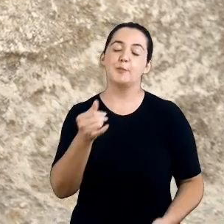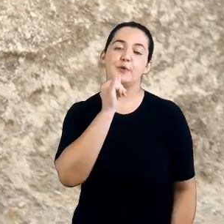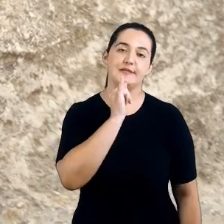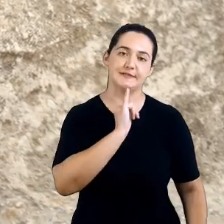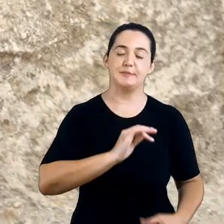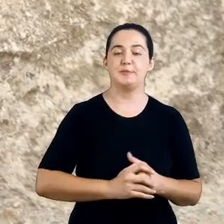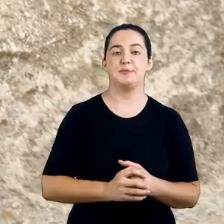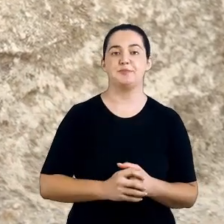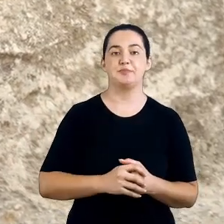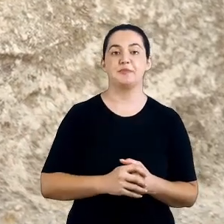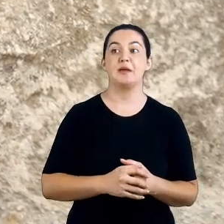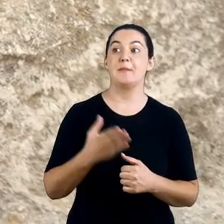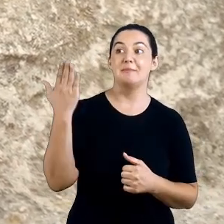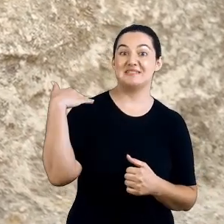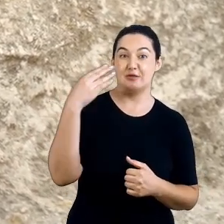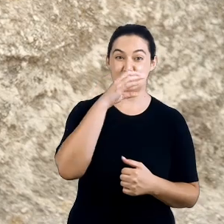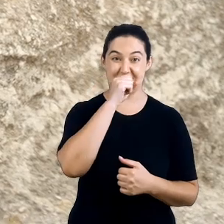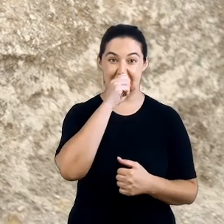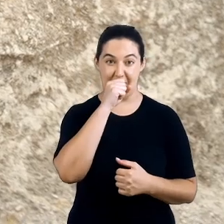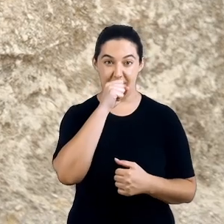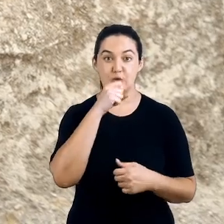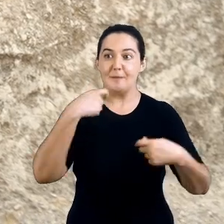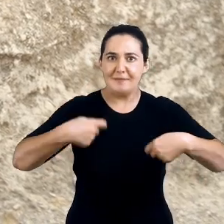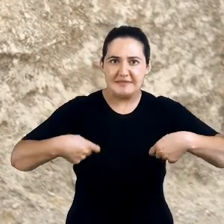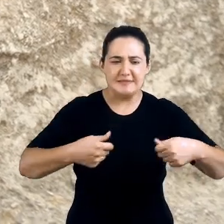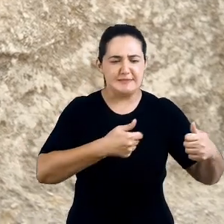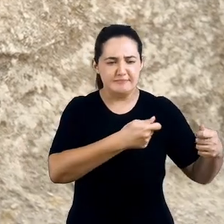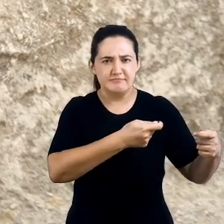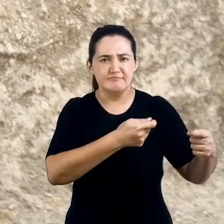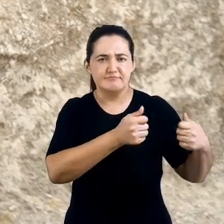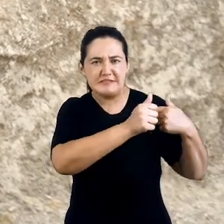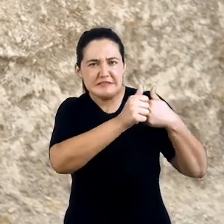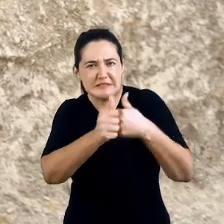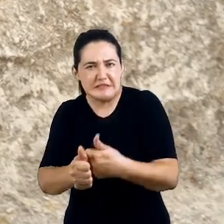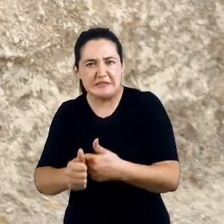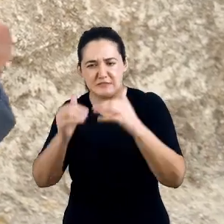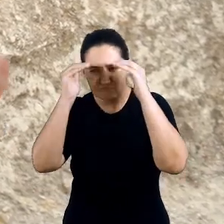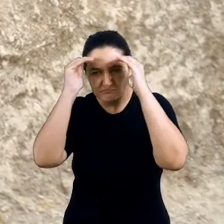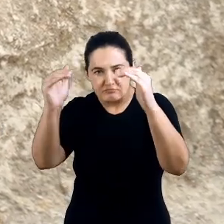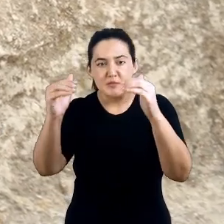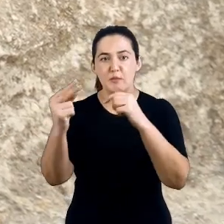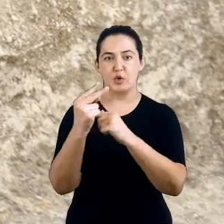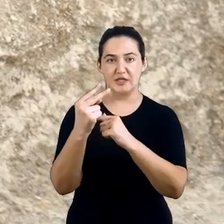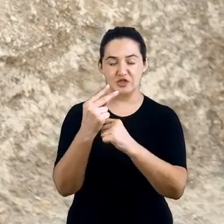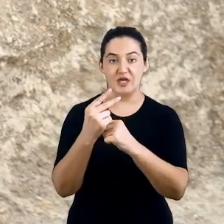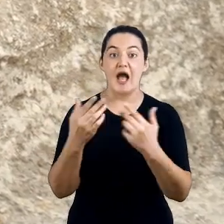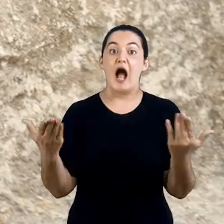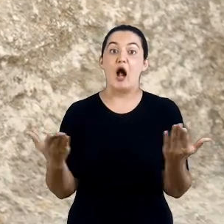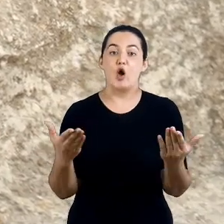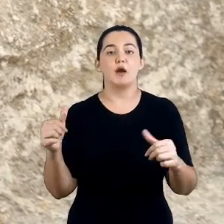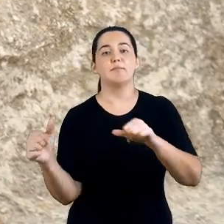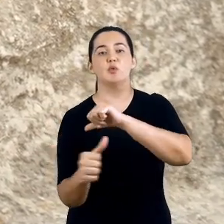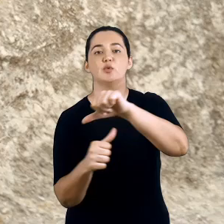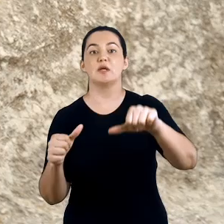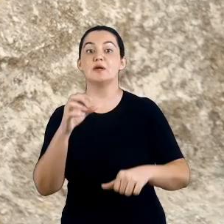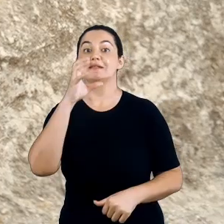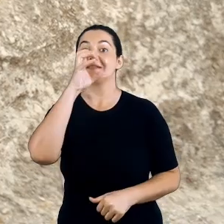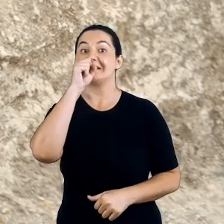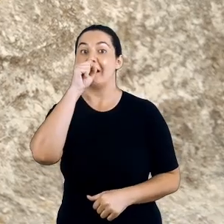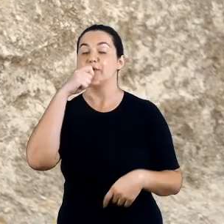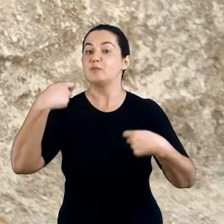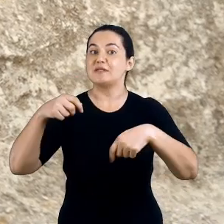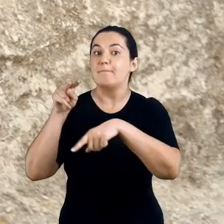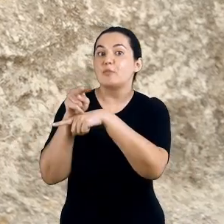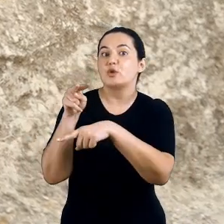Então, por exemplo, se o sábado antes era algo a ser guardado para proteger o povo, agora o sábado era